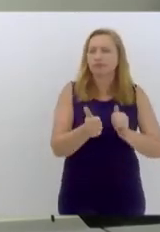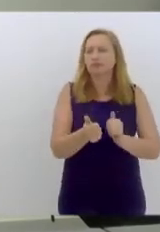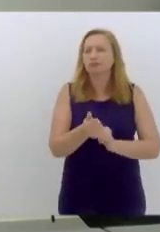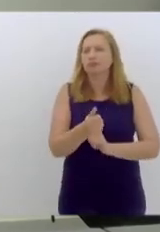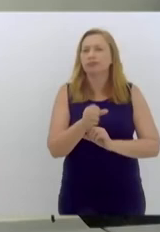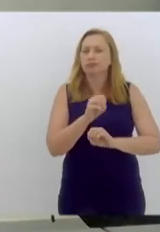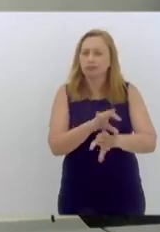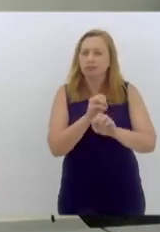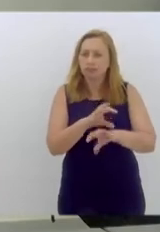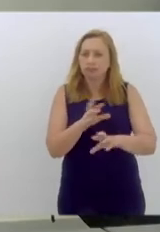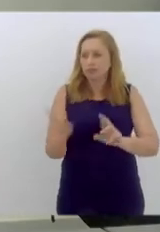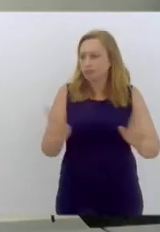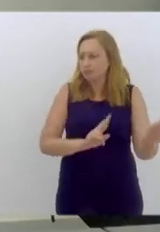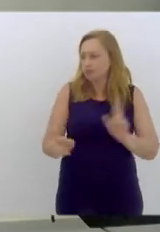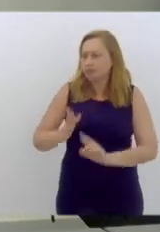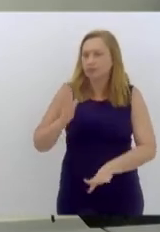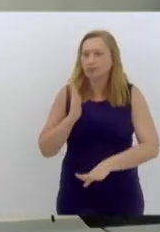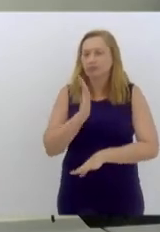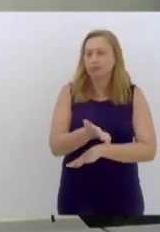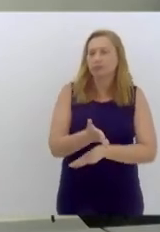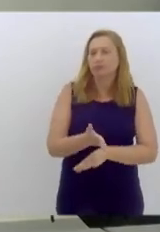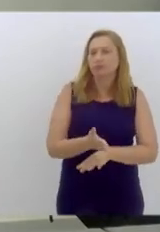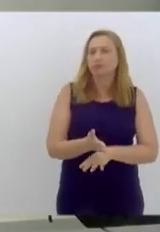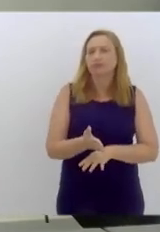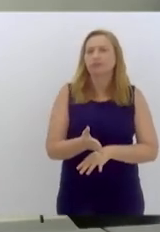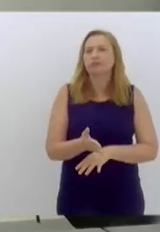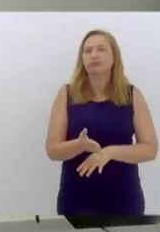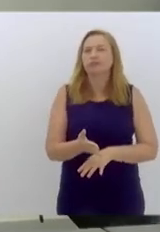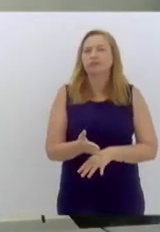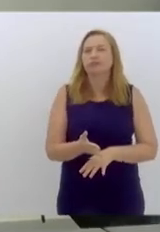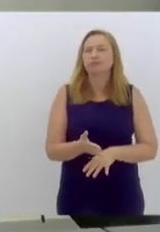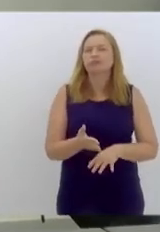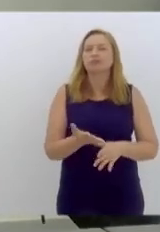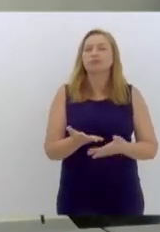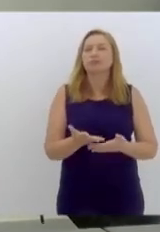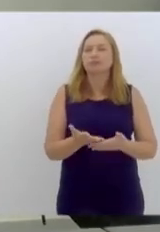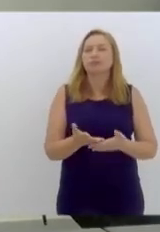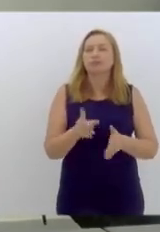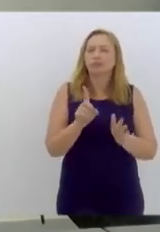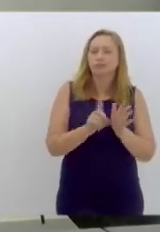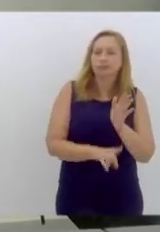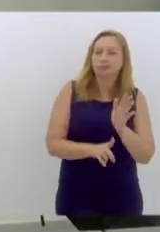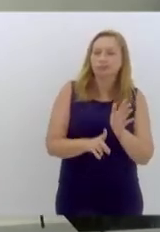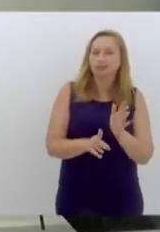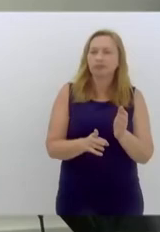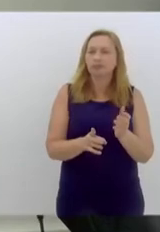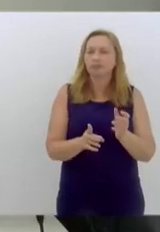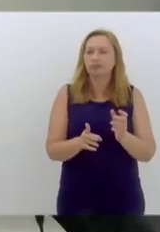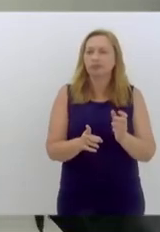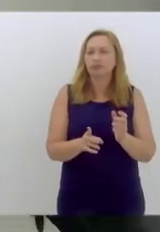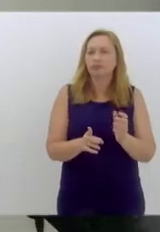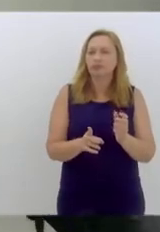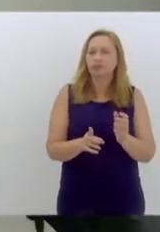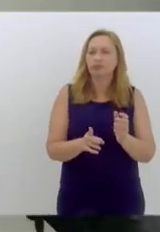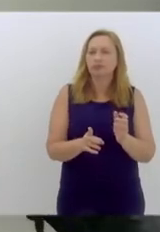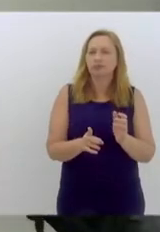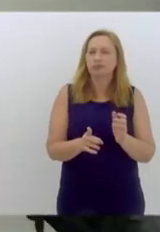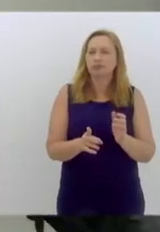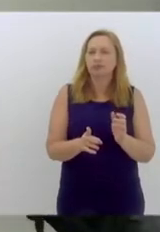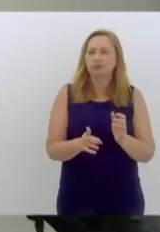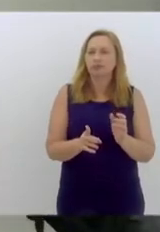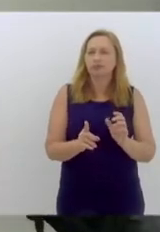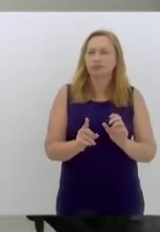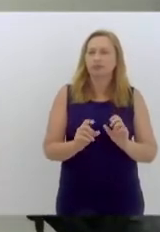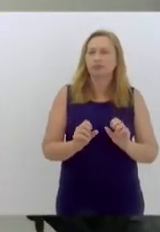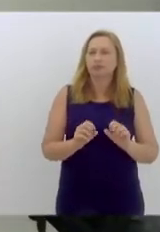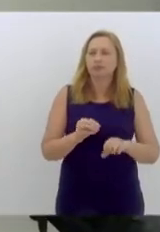fundamental. Ele tem uma relação direta em relação à diminuição da equidade e diminuição do esforço do esforço docente, né? É